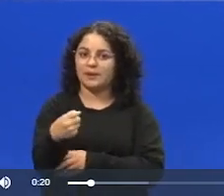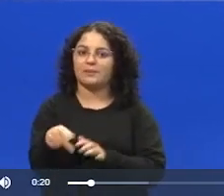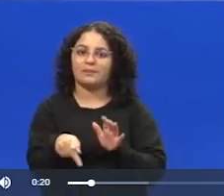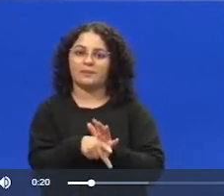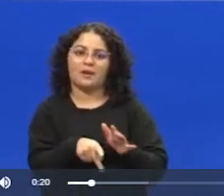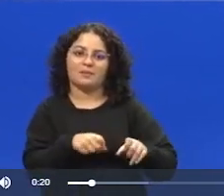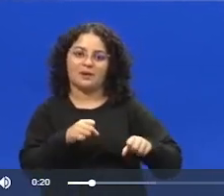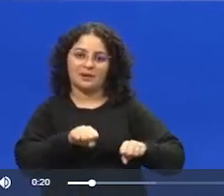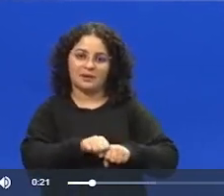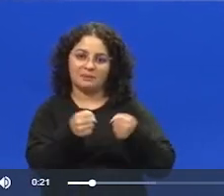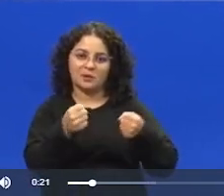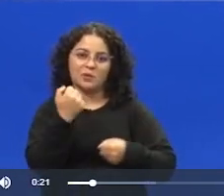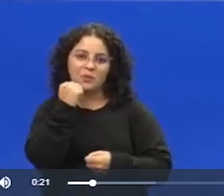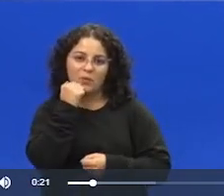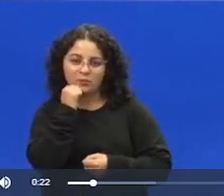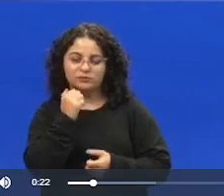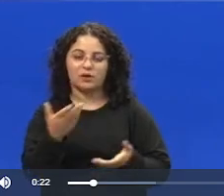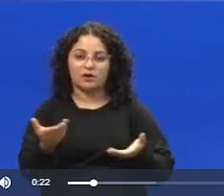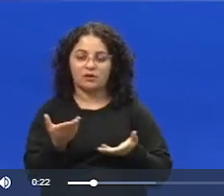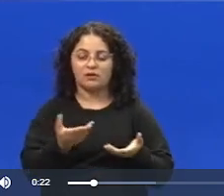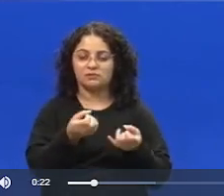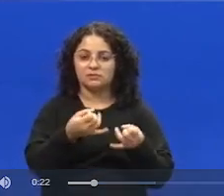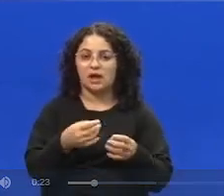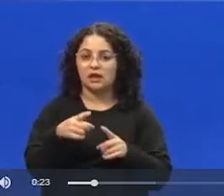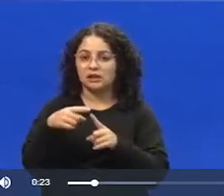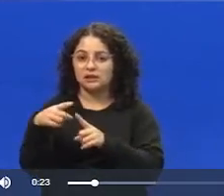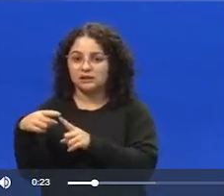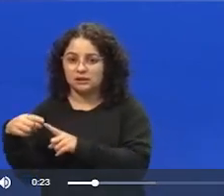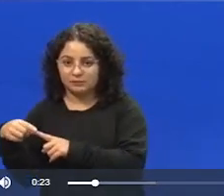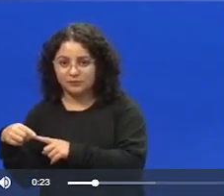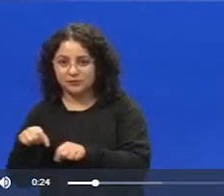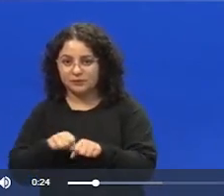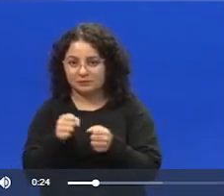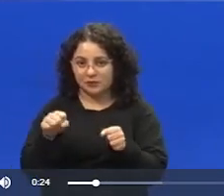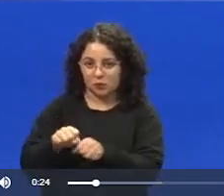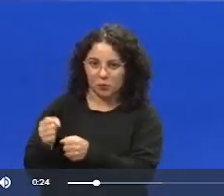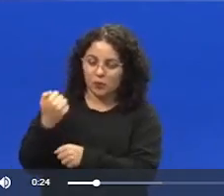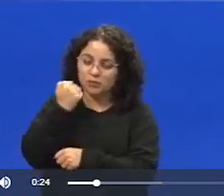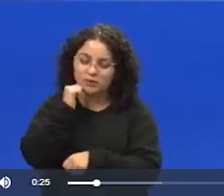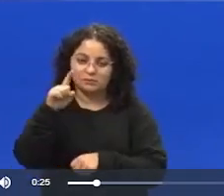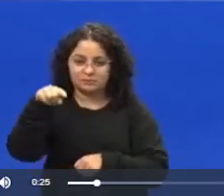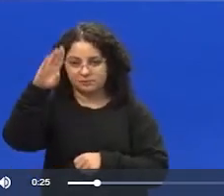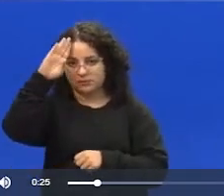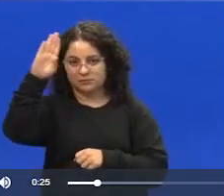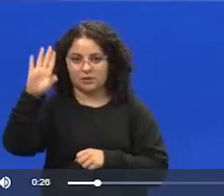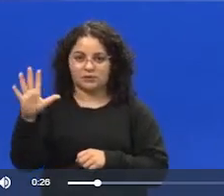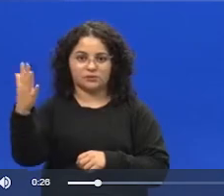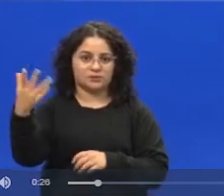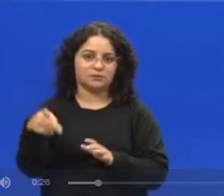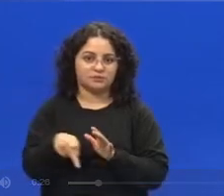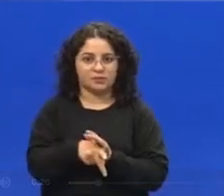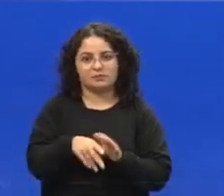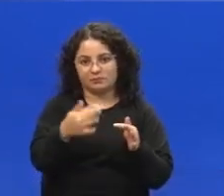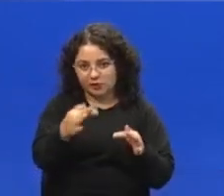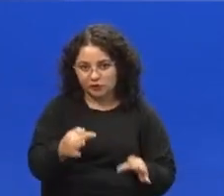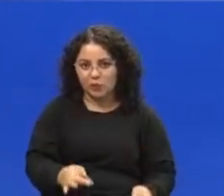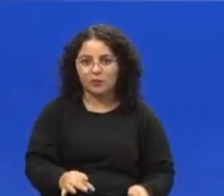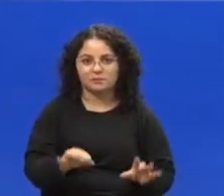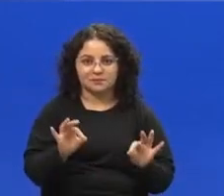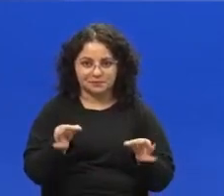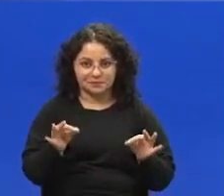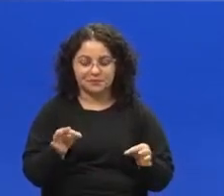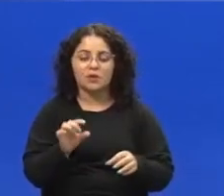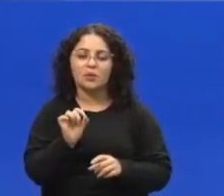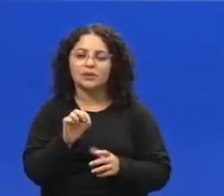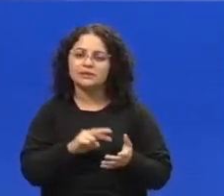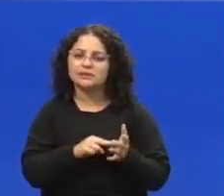nós vamos iniciar com definições das fraturas, que é o principal acontecimento de um evento traumático. O que é